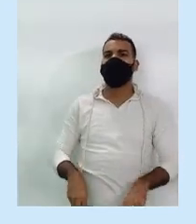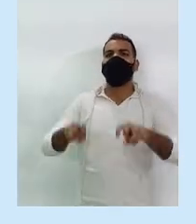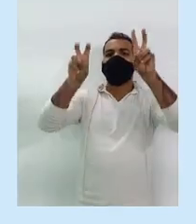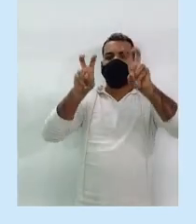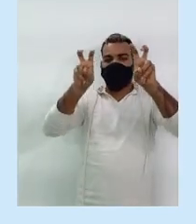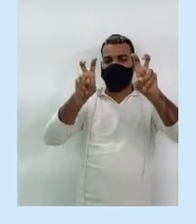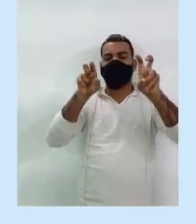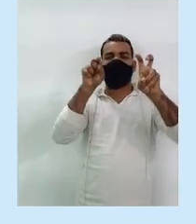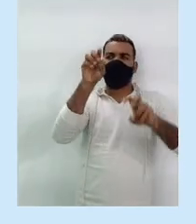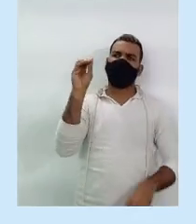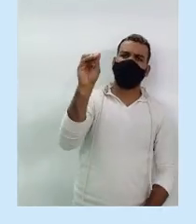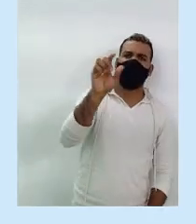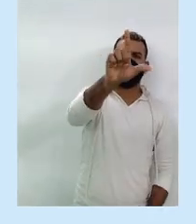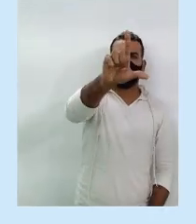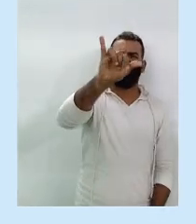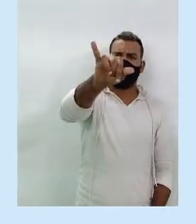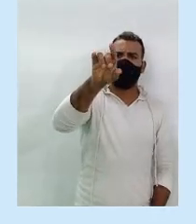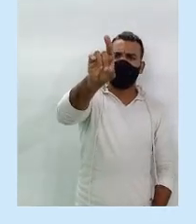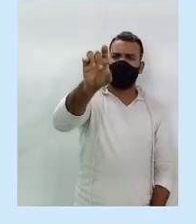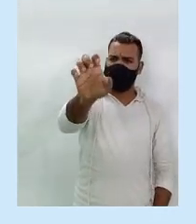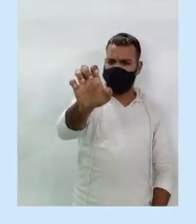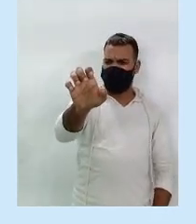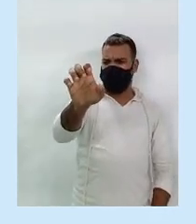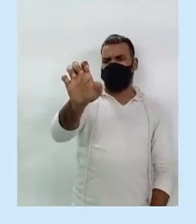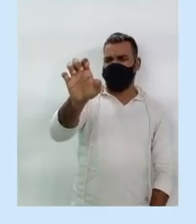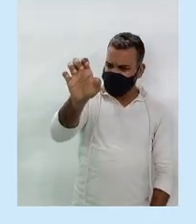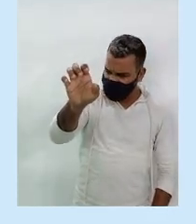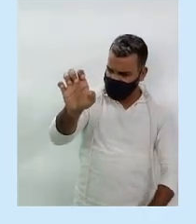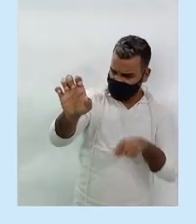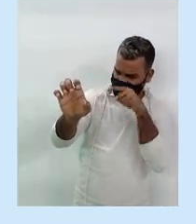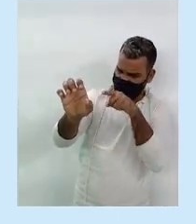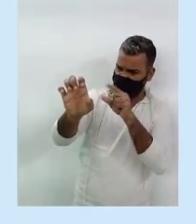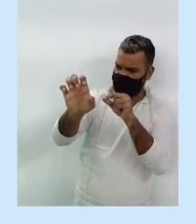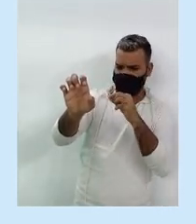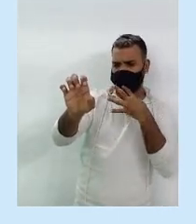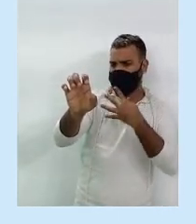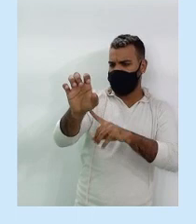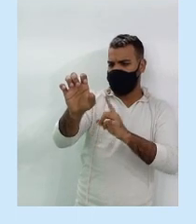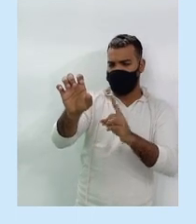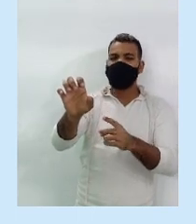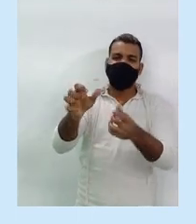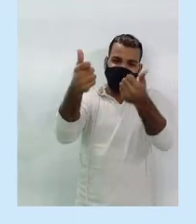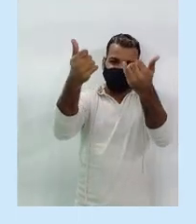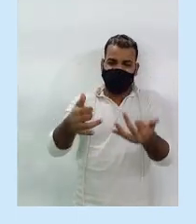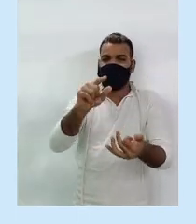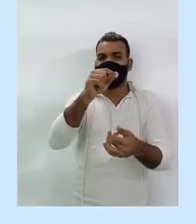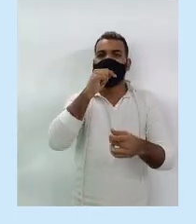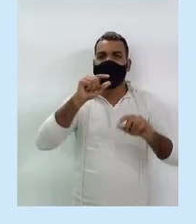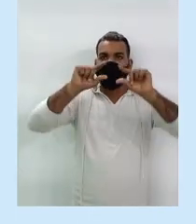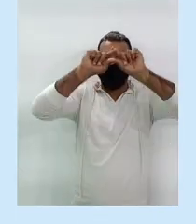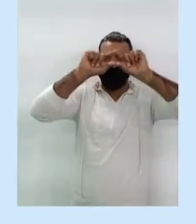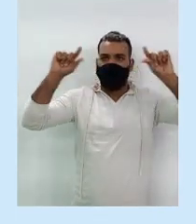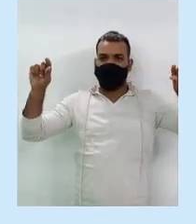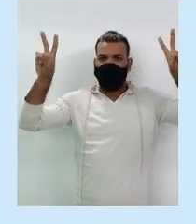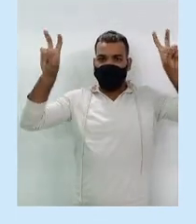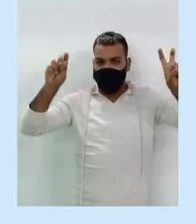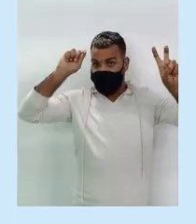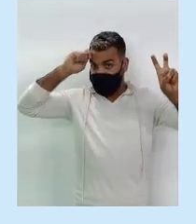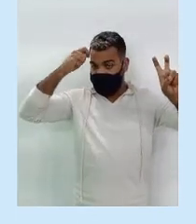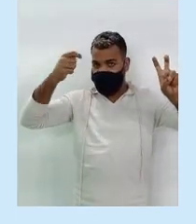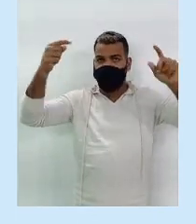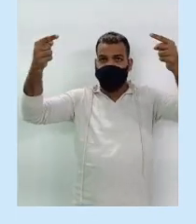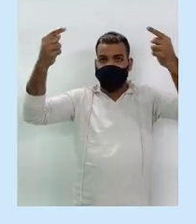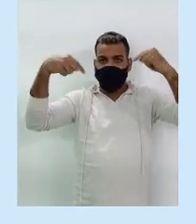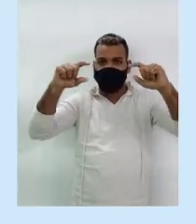O que é o lead que nós vamos conhecer? O lead é aquele primeiro parágrafo de uma notícia em um jornal, é aquele